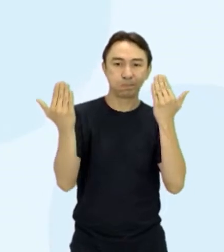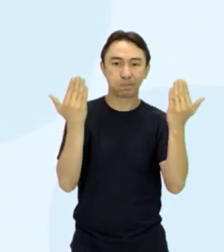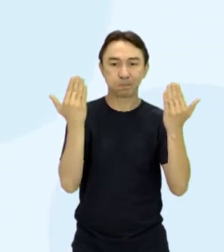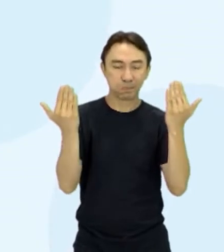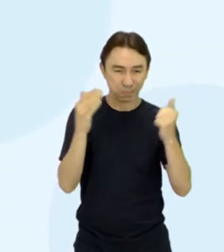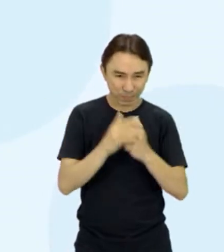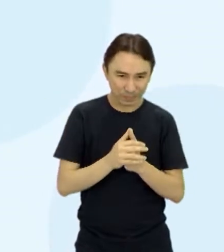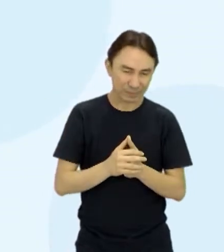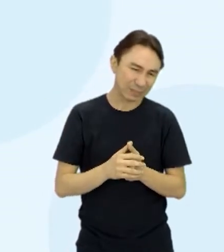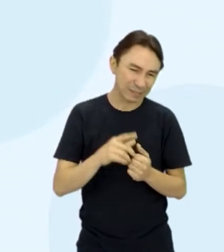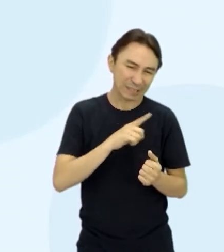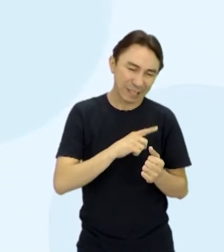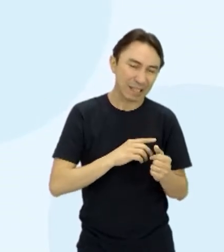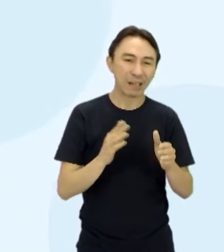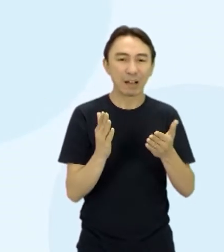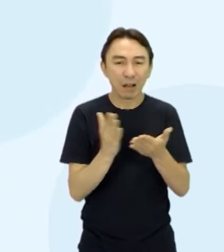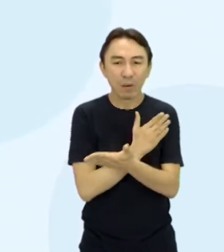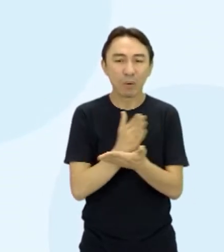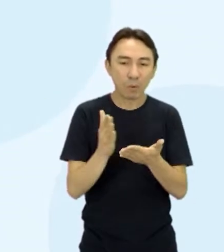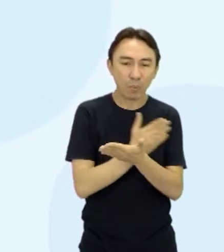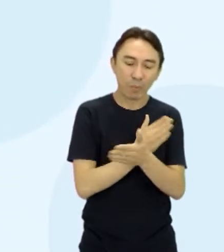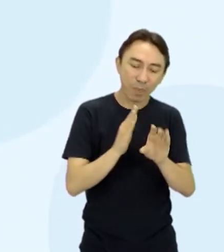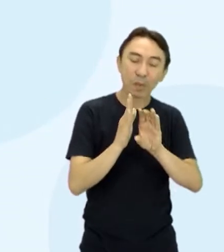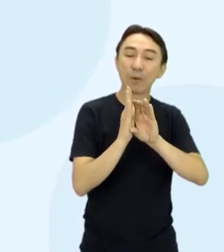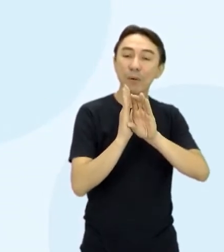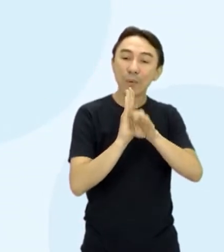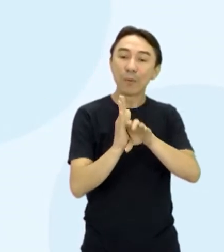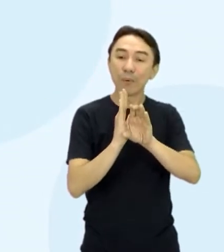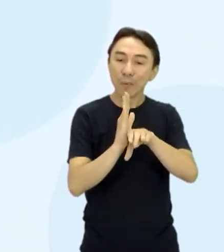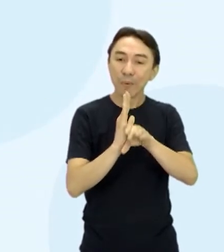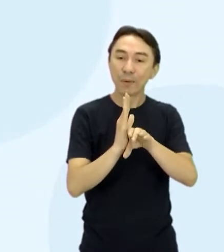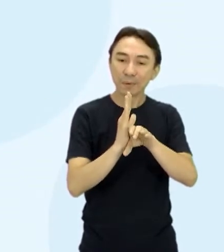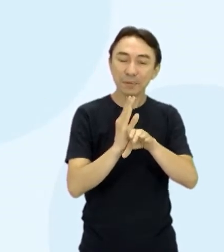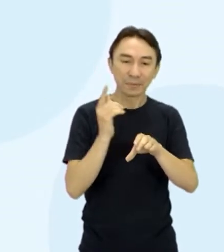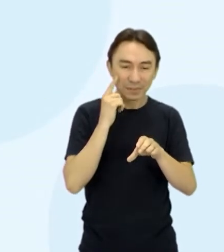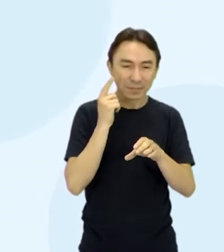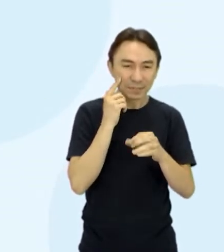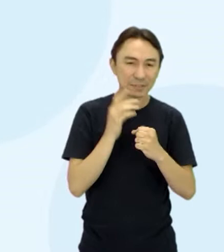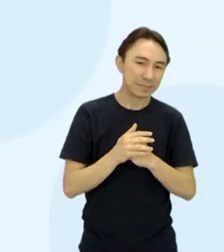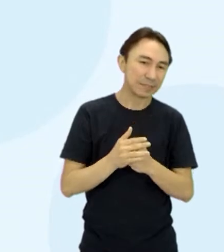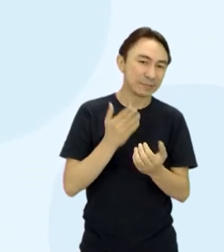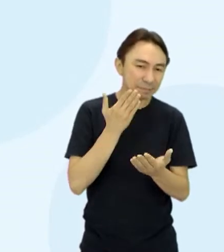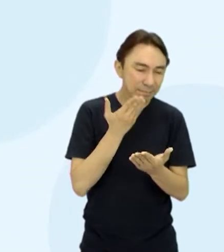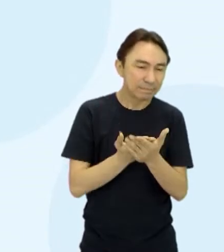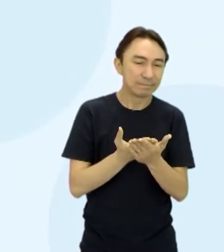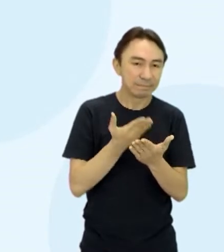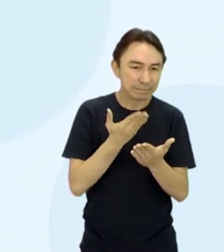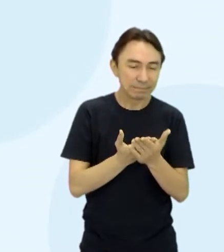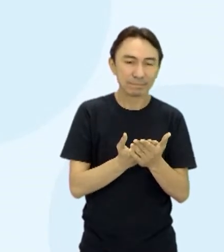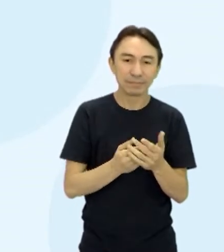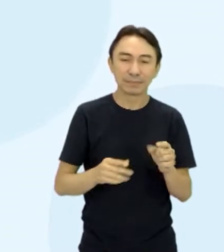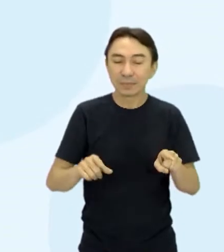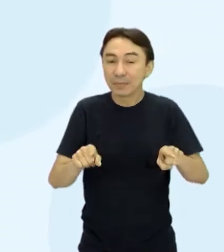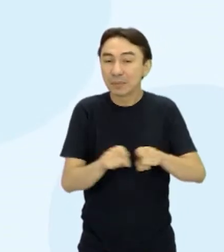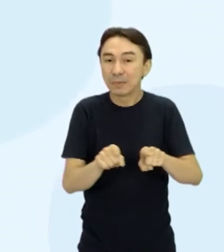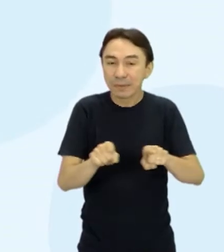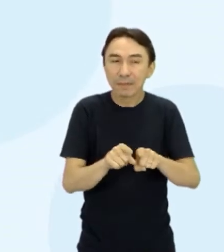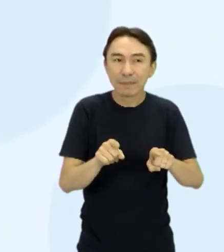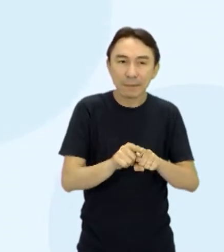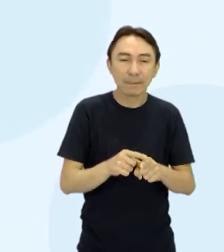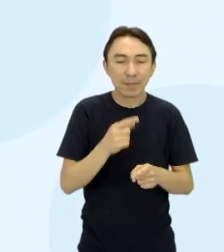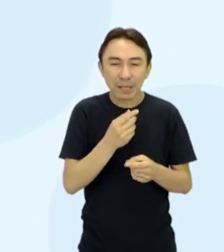discutindo alguns conceitos e argumentos, testar principalmente isso, né? Testar